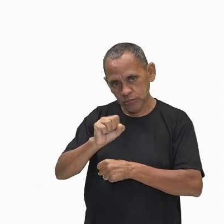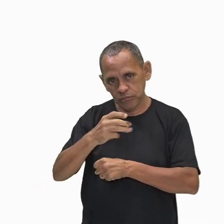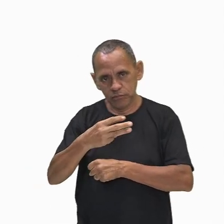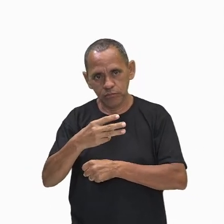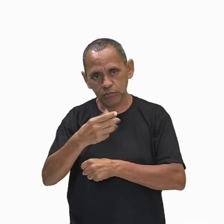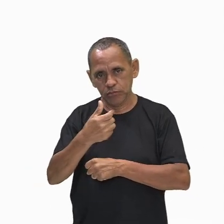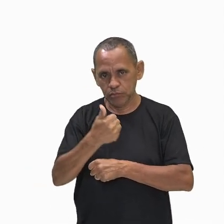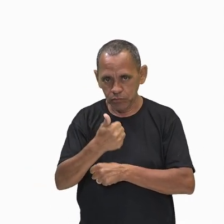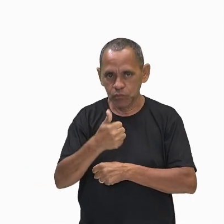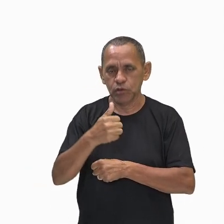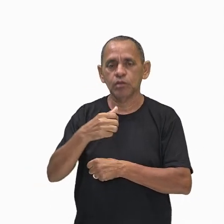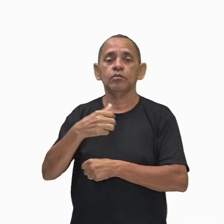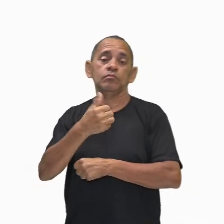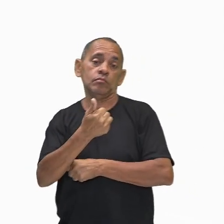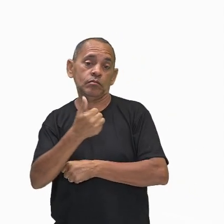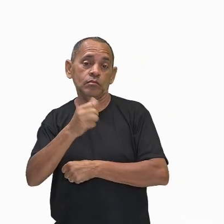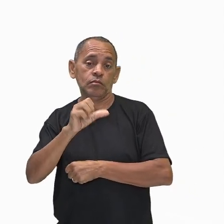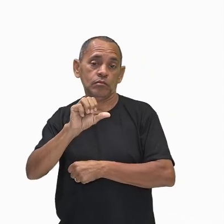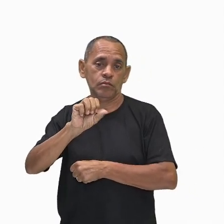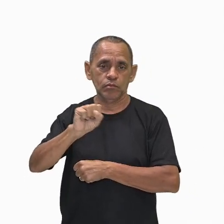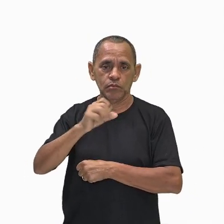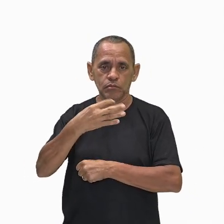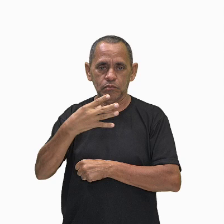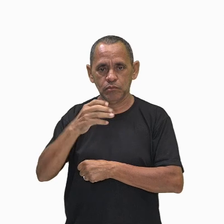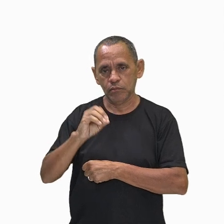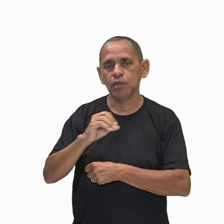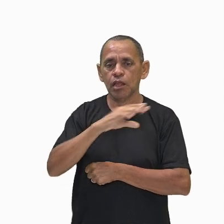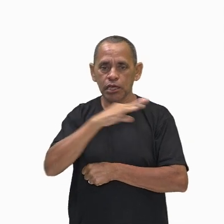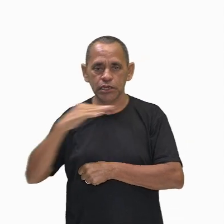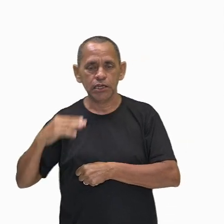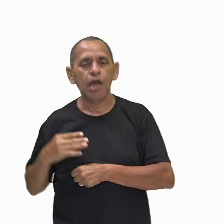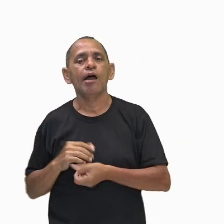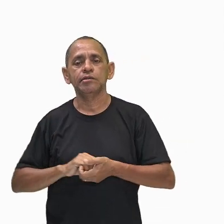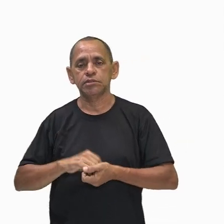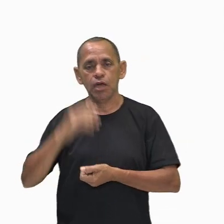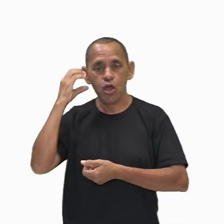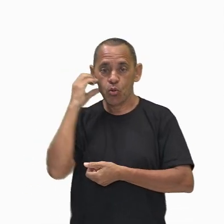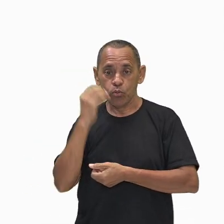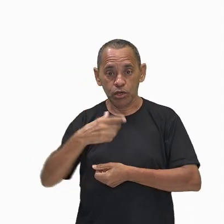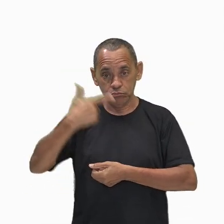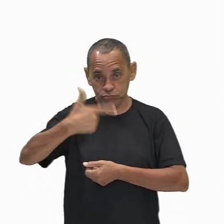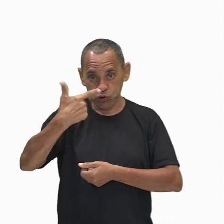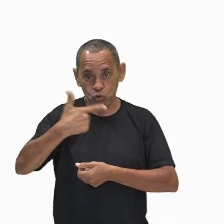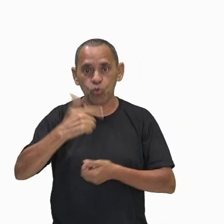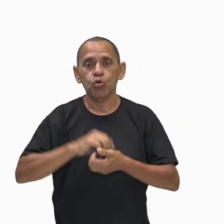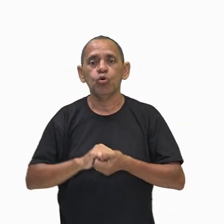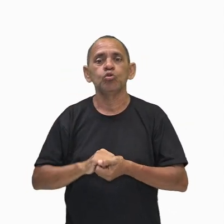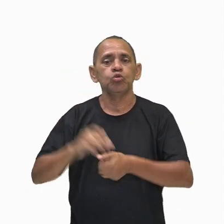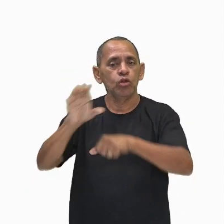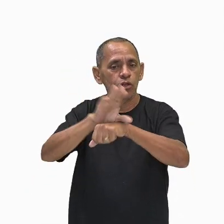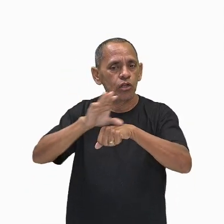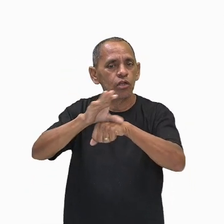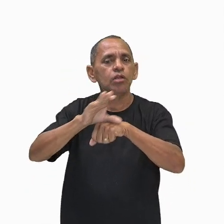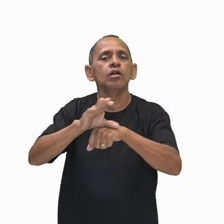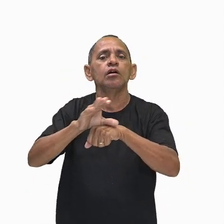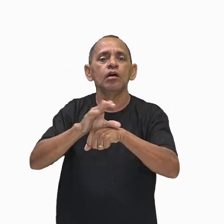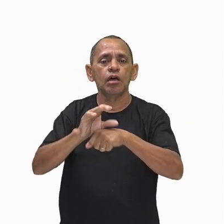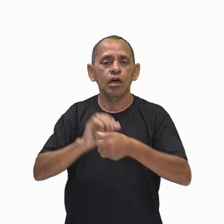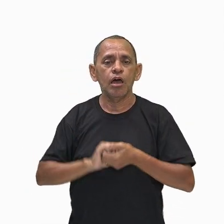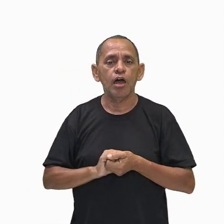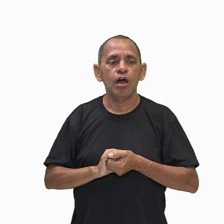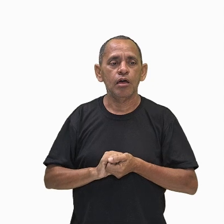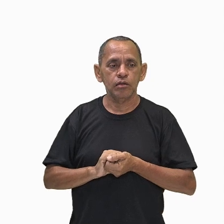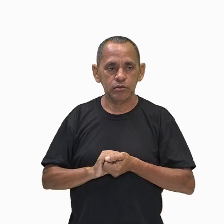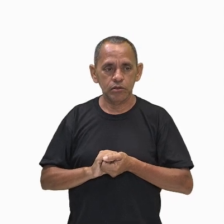O imperador, então, né, era uma criança, que era o Pedro II. Na própria Constituição era previsto, se necessário, então, o período